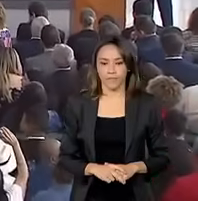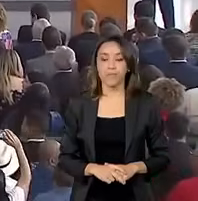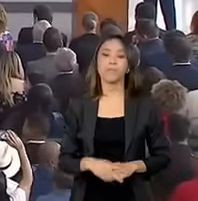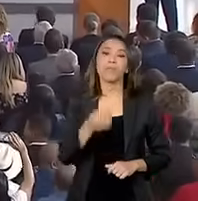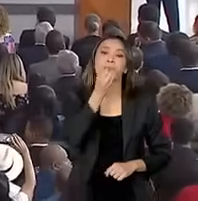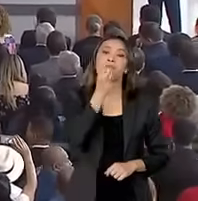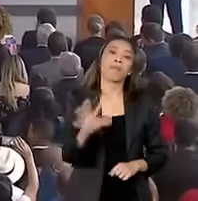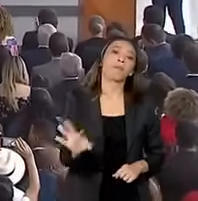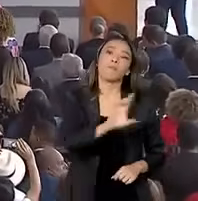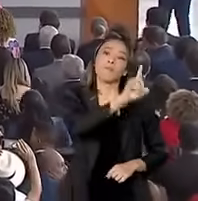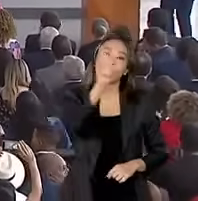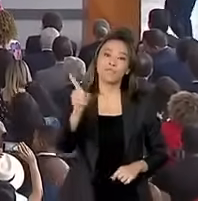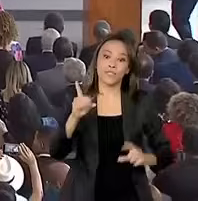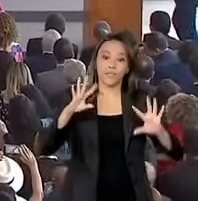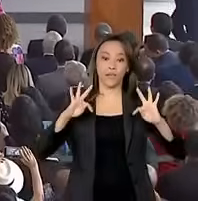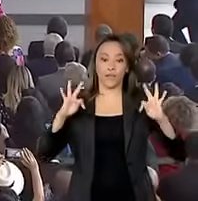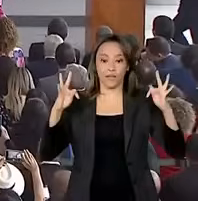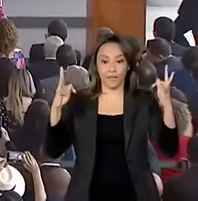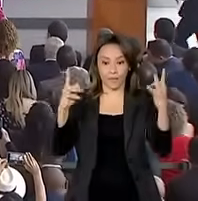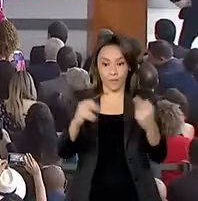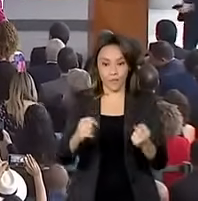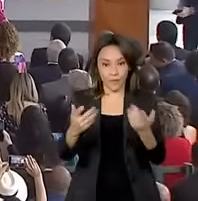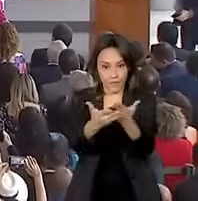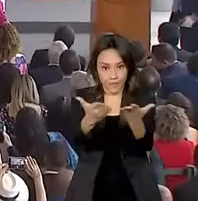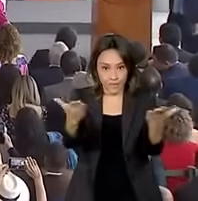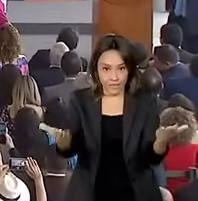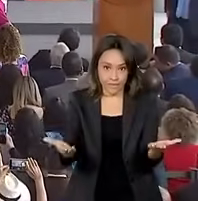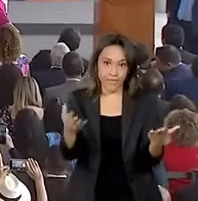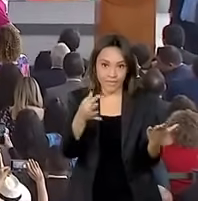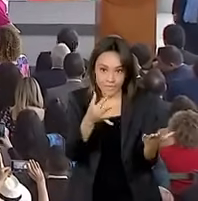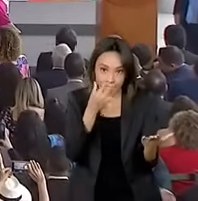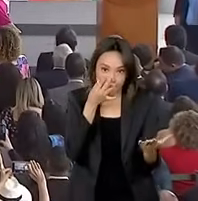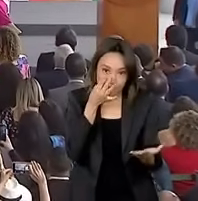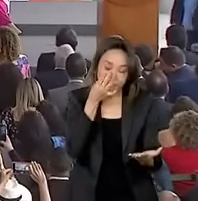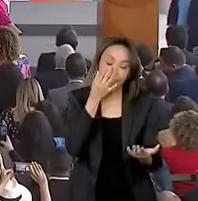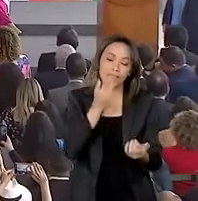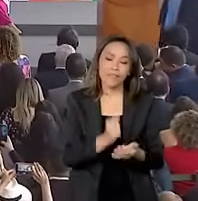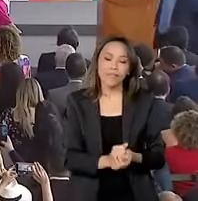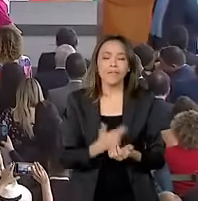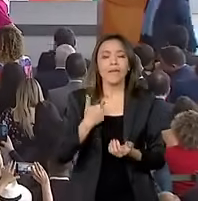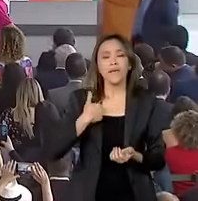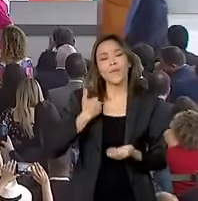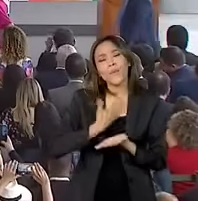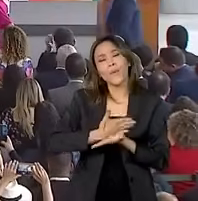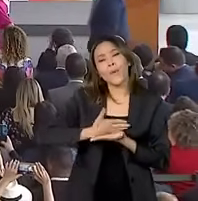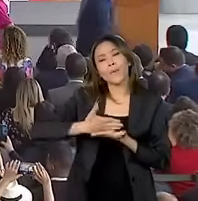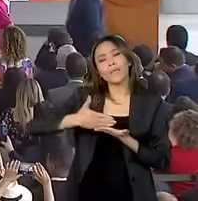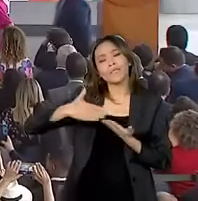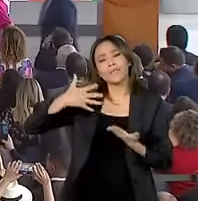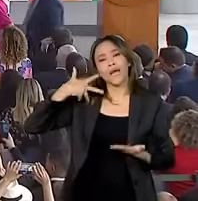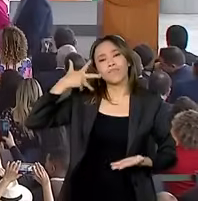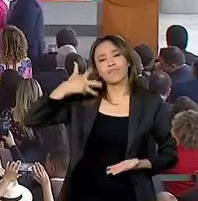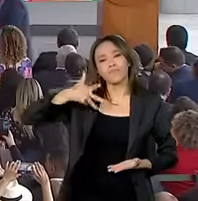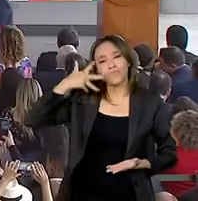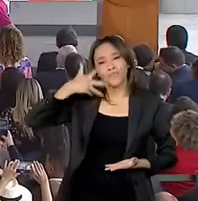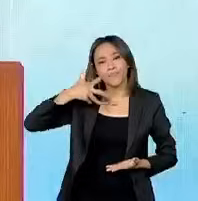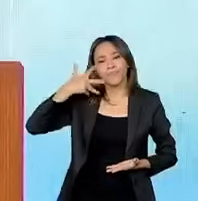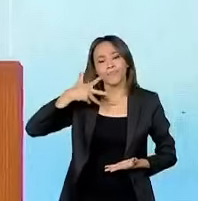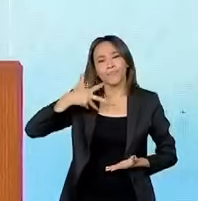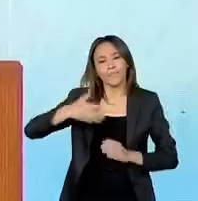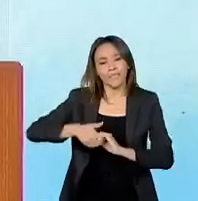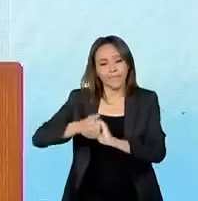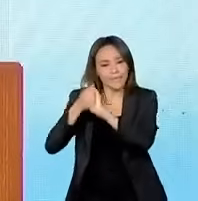Bom dia a todos e a todas presentes. Queria começar a minha fala saudando e cumprimentando